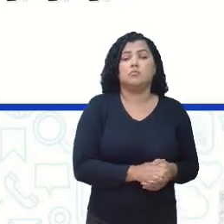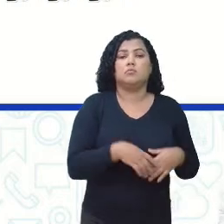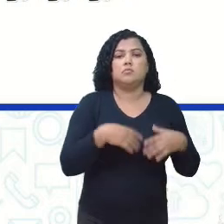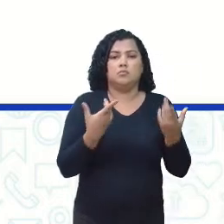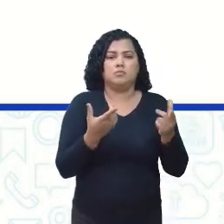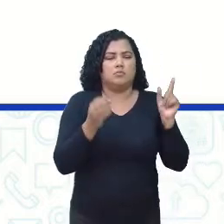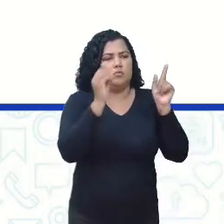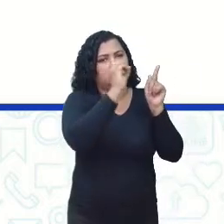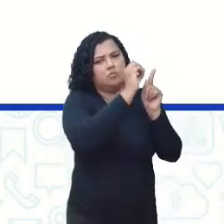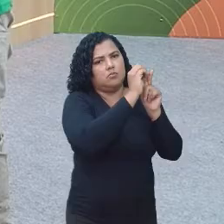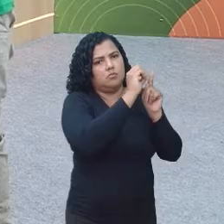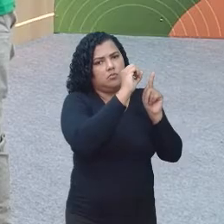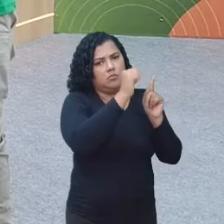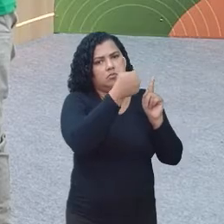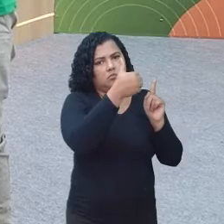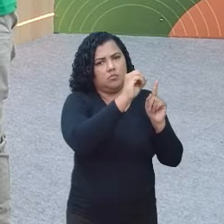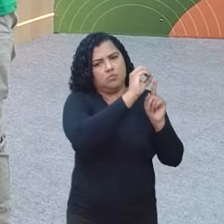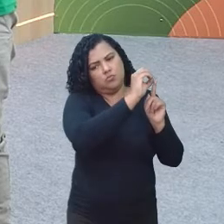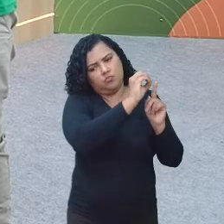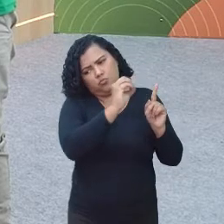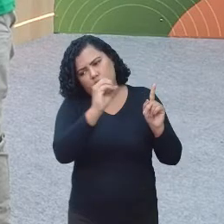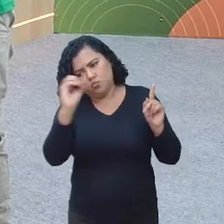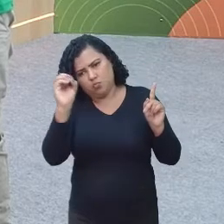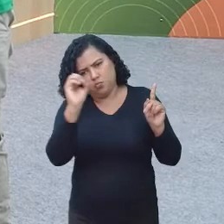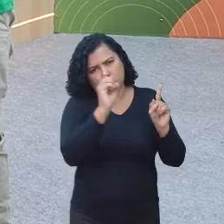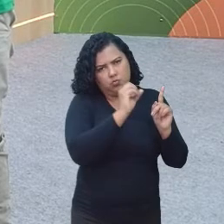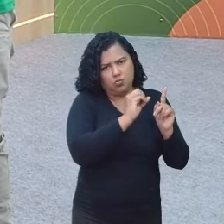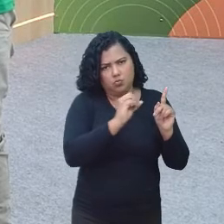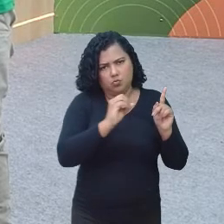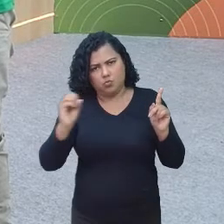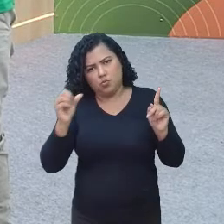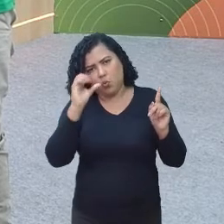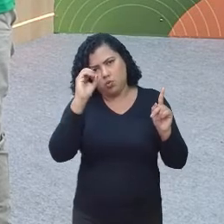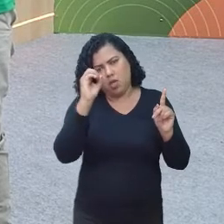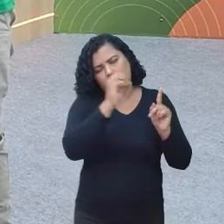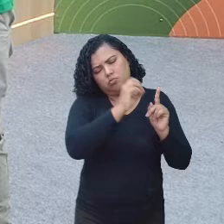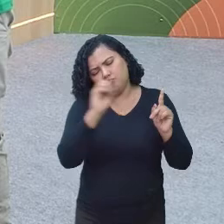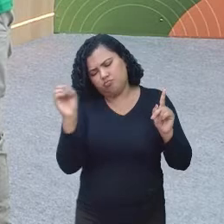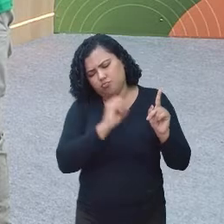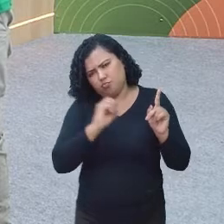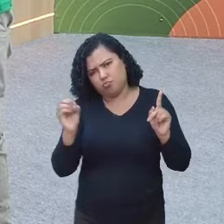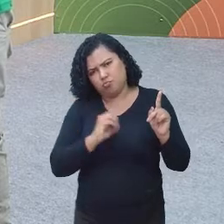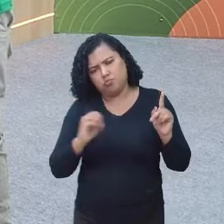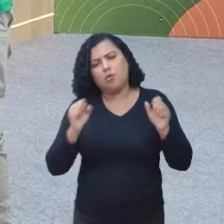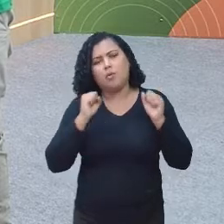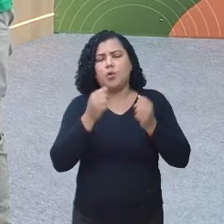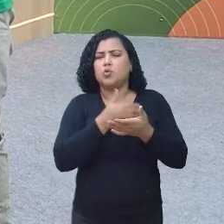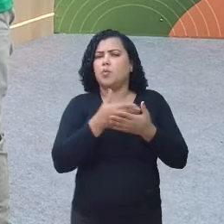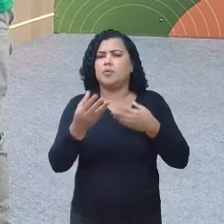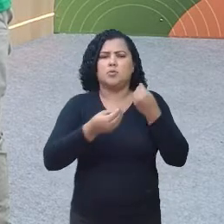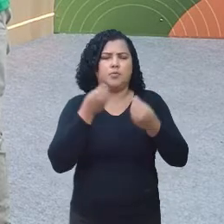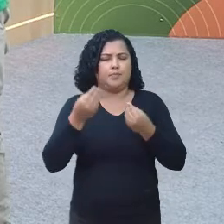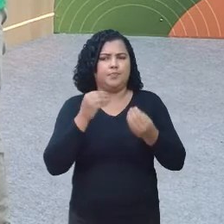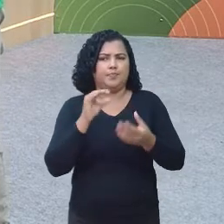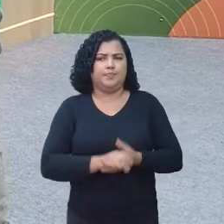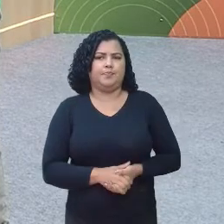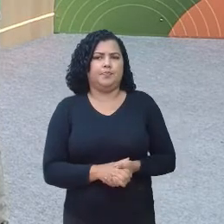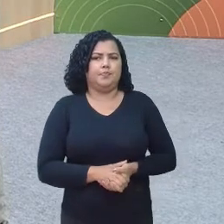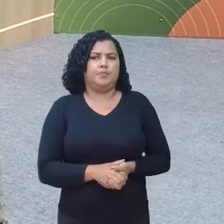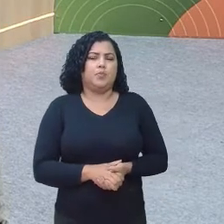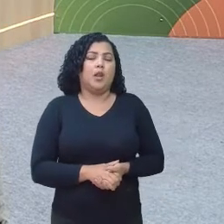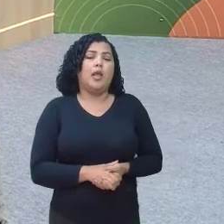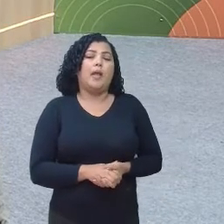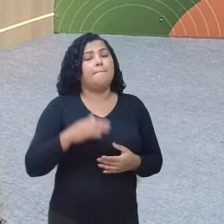de potenciação. Então, como é que a gente vai fazer isso? Você pode começar por diversas partes da potenciação. Eu aconselho